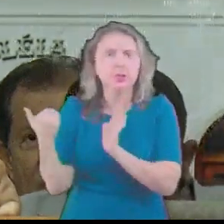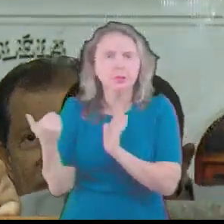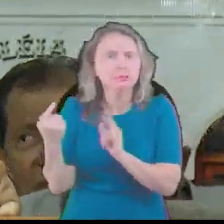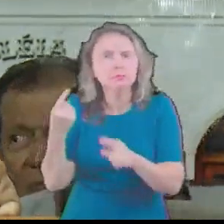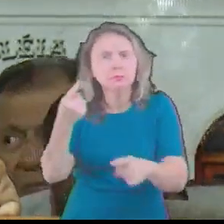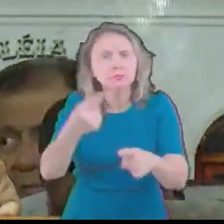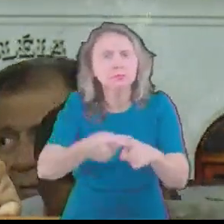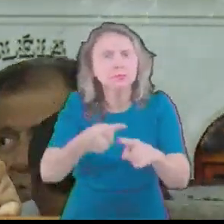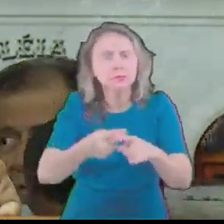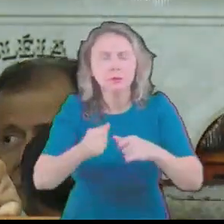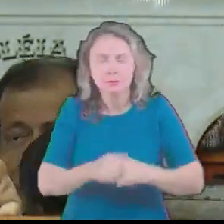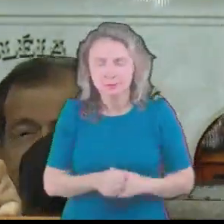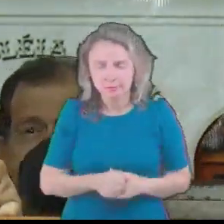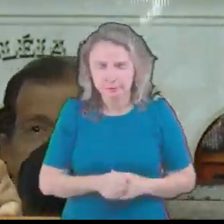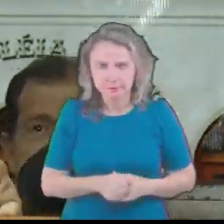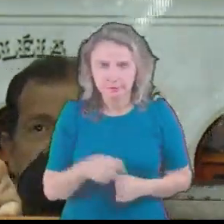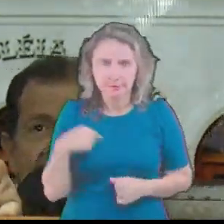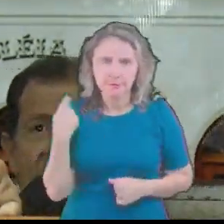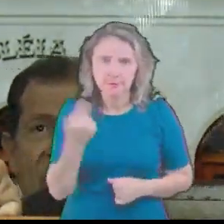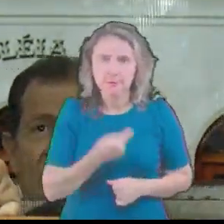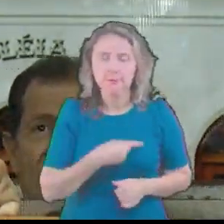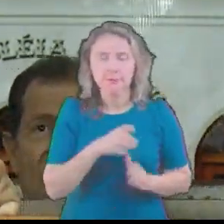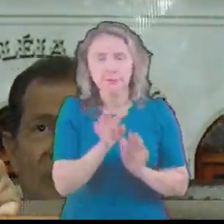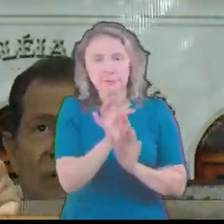E quando nós lemos esse texto,